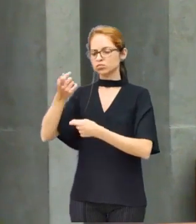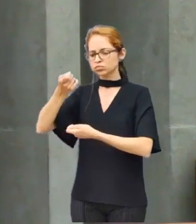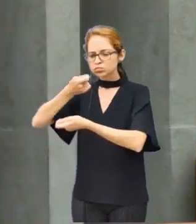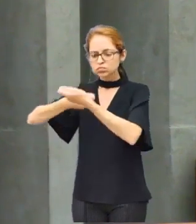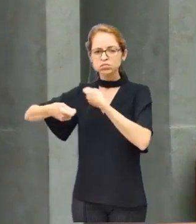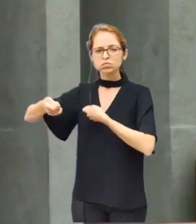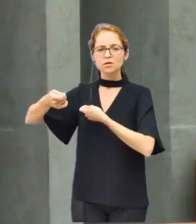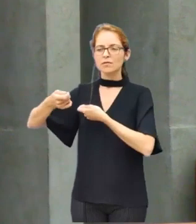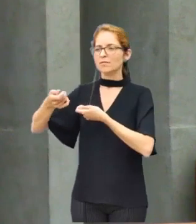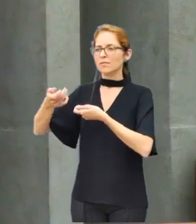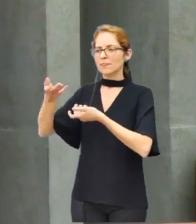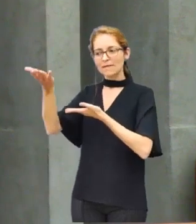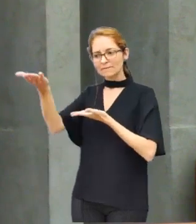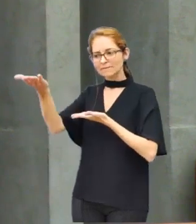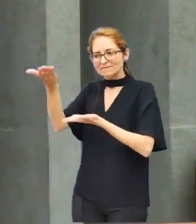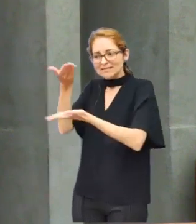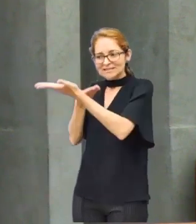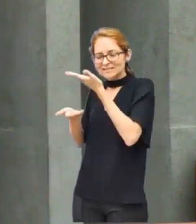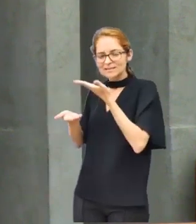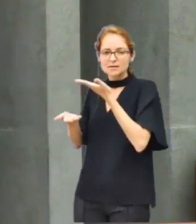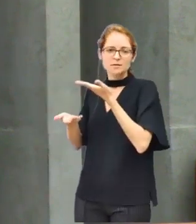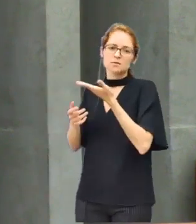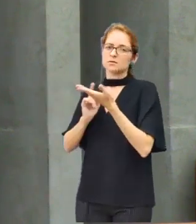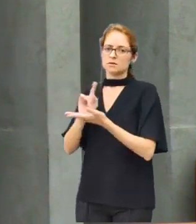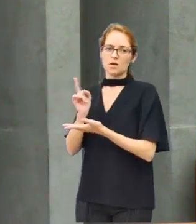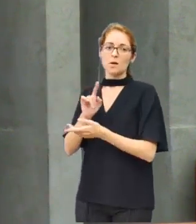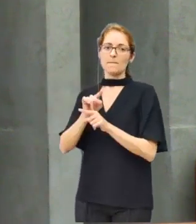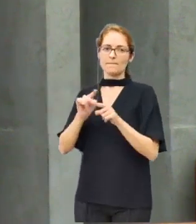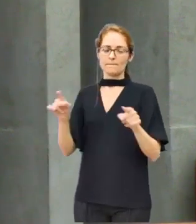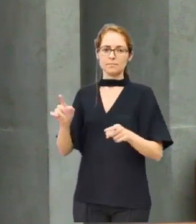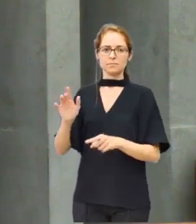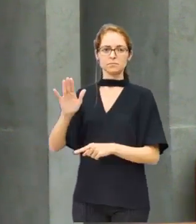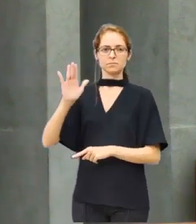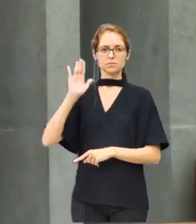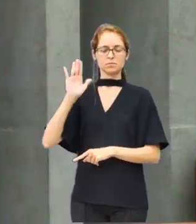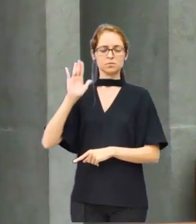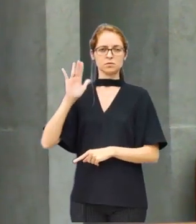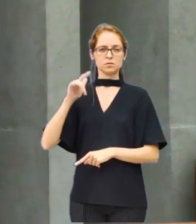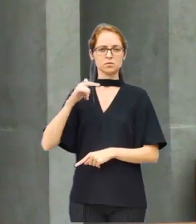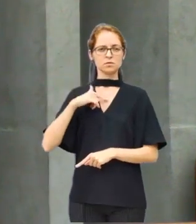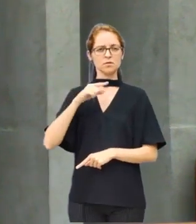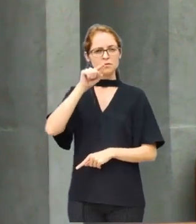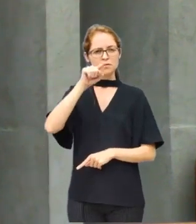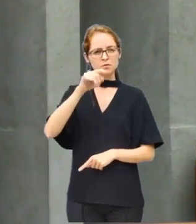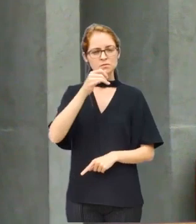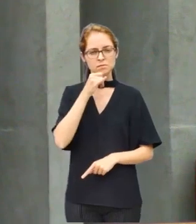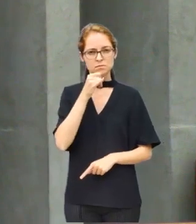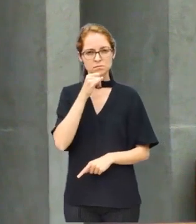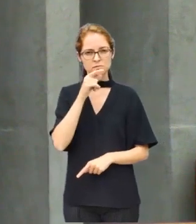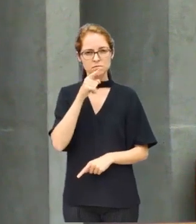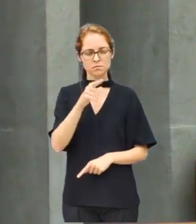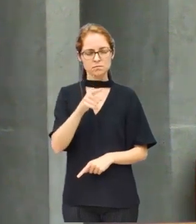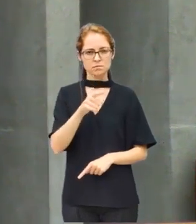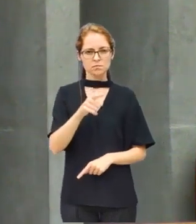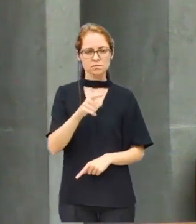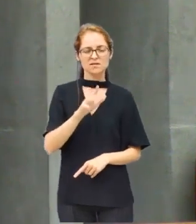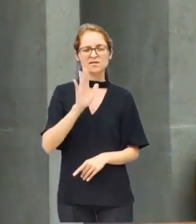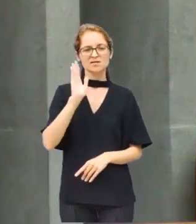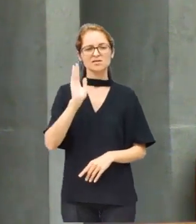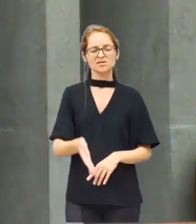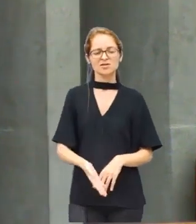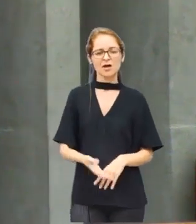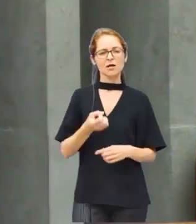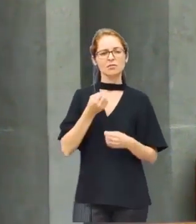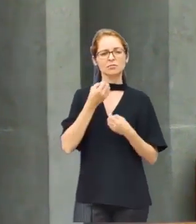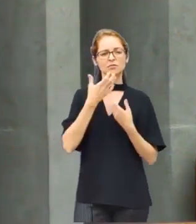um compromisso que nós fazemos diante de Deus. Você, por exemplo, que já fez sua pública profissão de